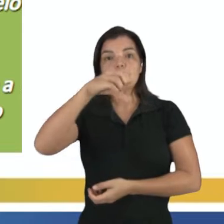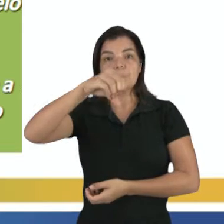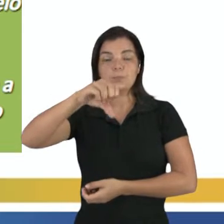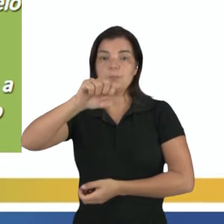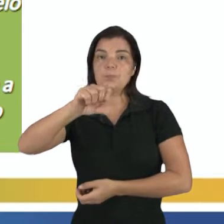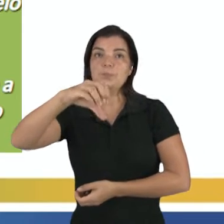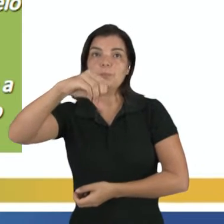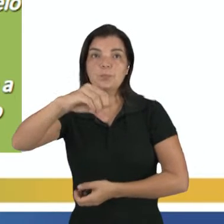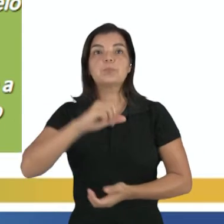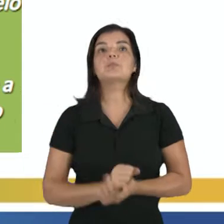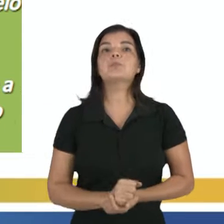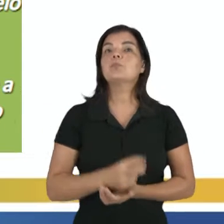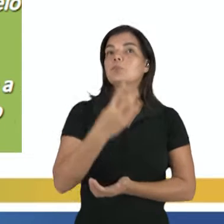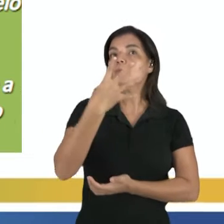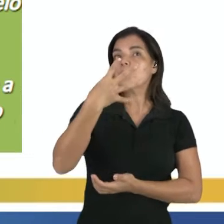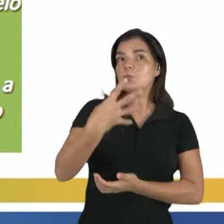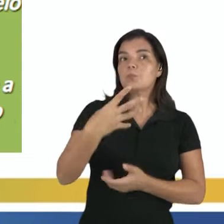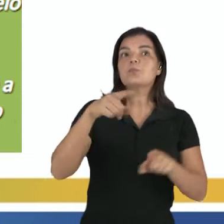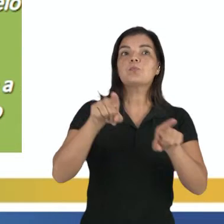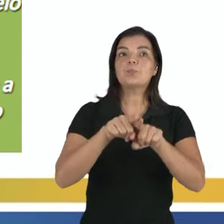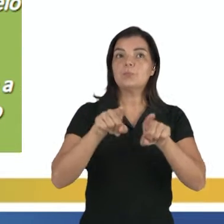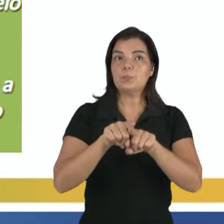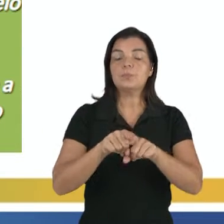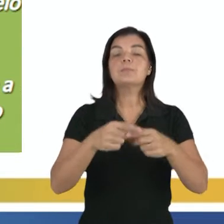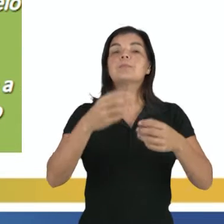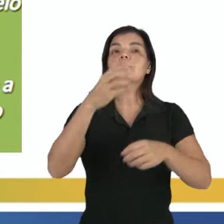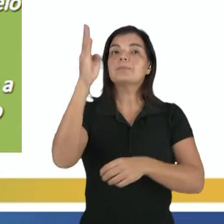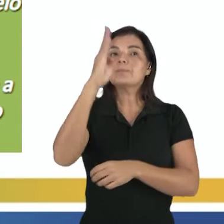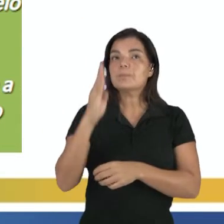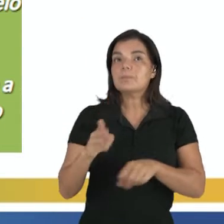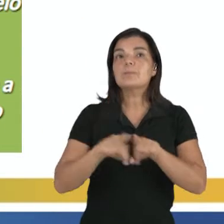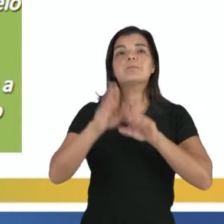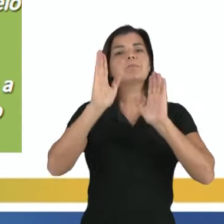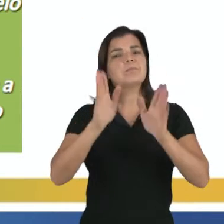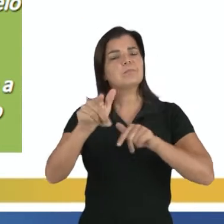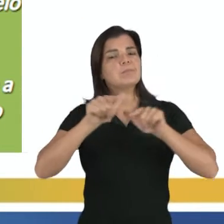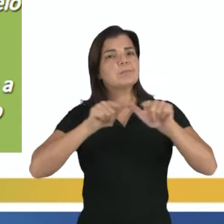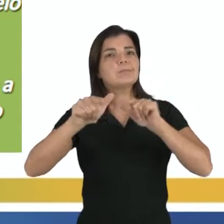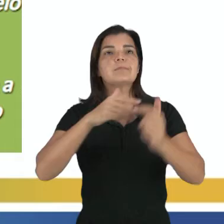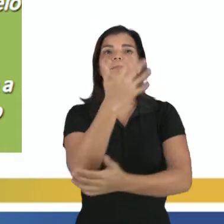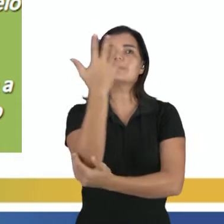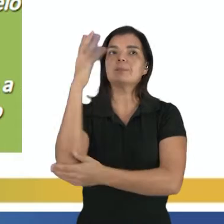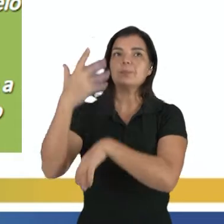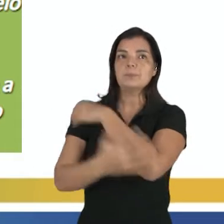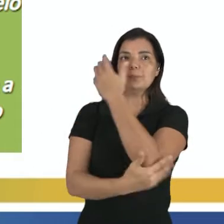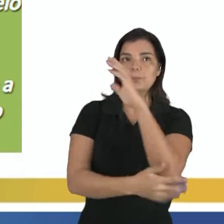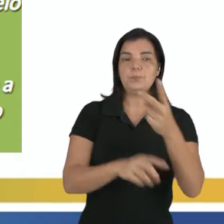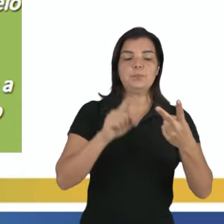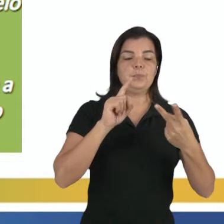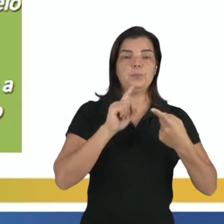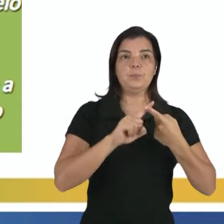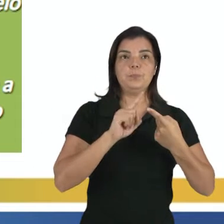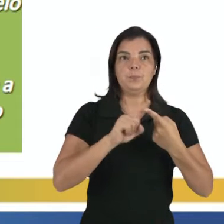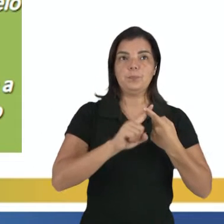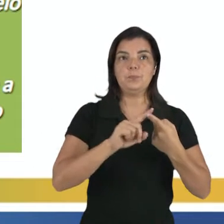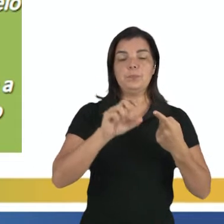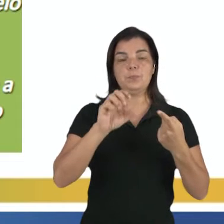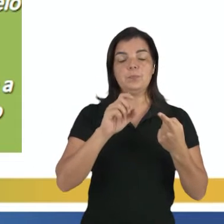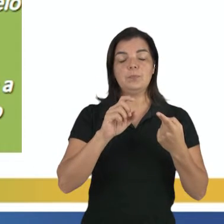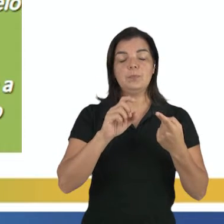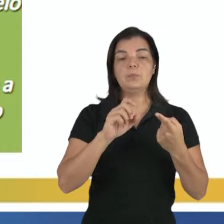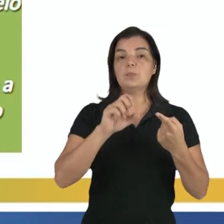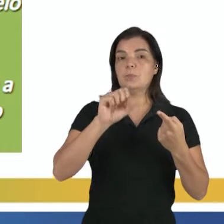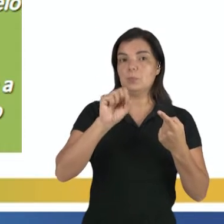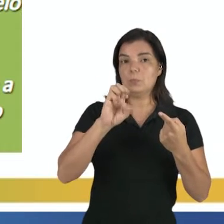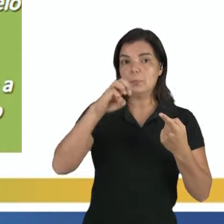a fusão de 4 entidades brasileiras que já trabalhavam na parte ambiental. O IBAMA foi